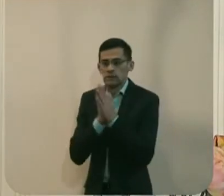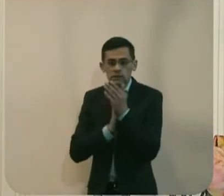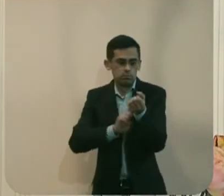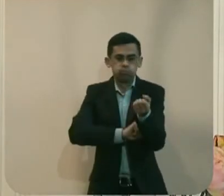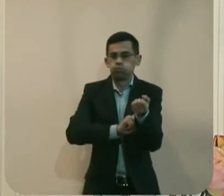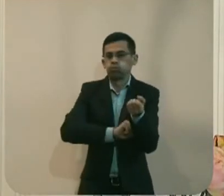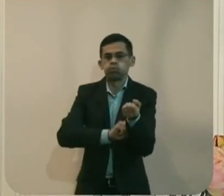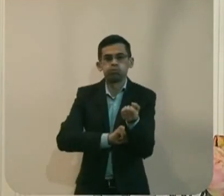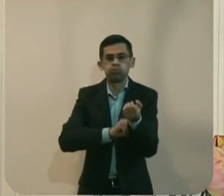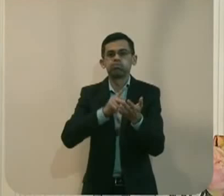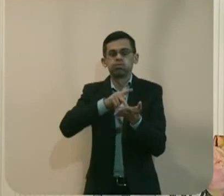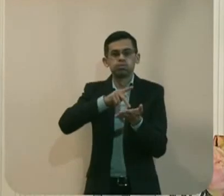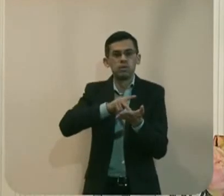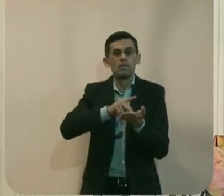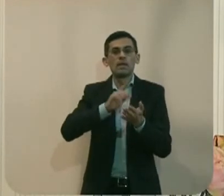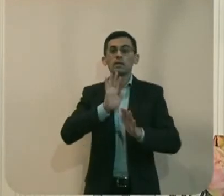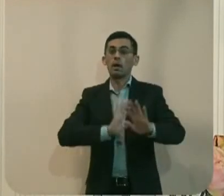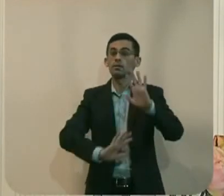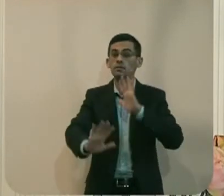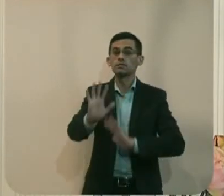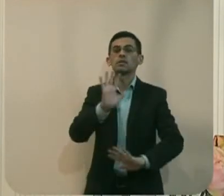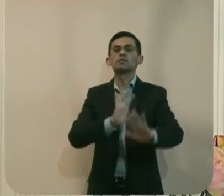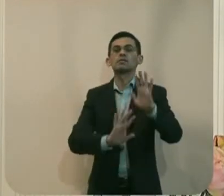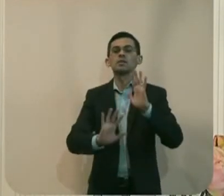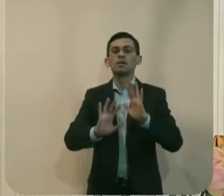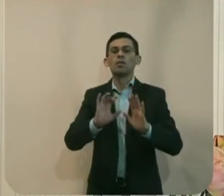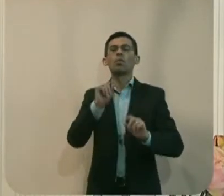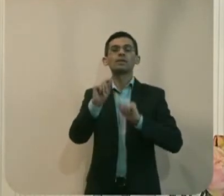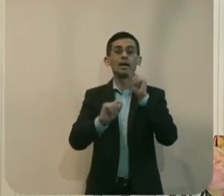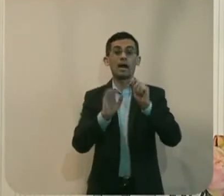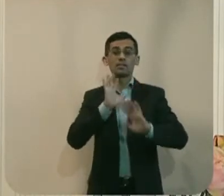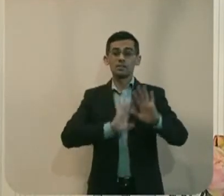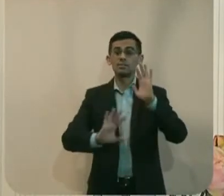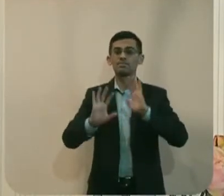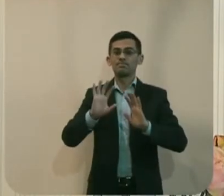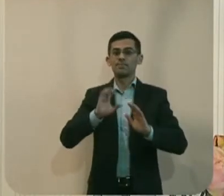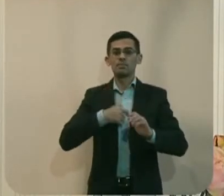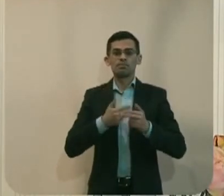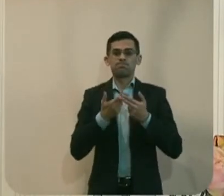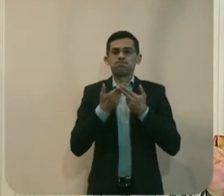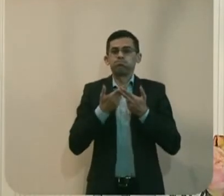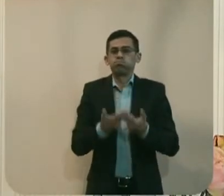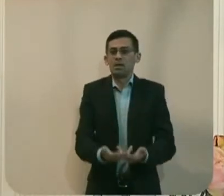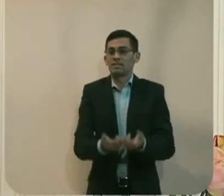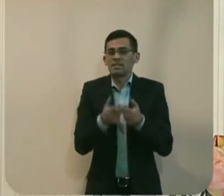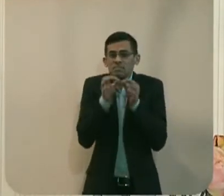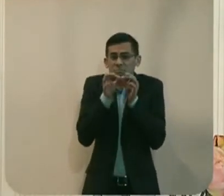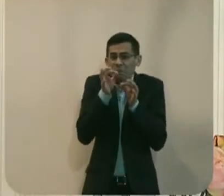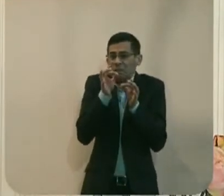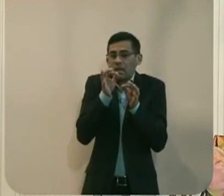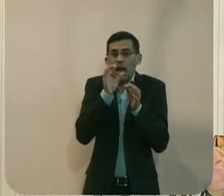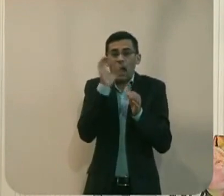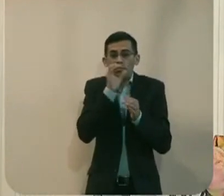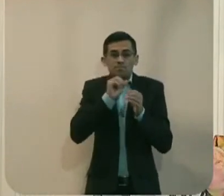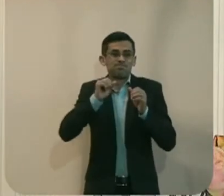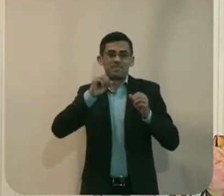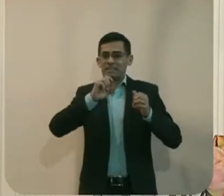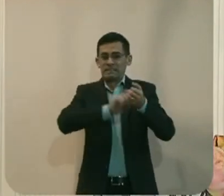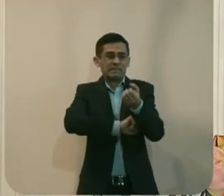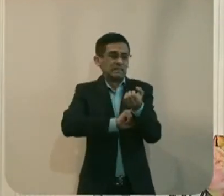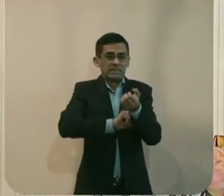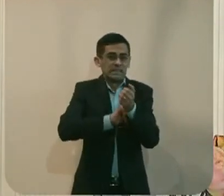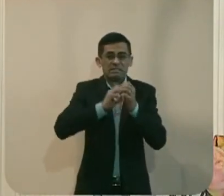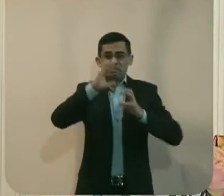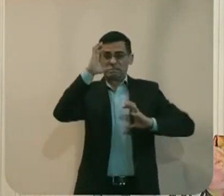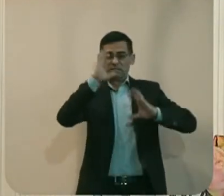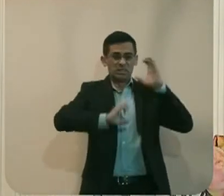nervoso e às vezes a capacidade, né, de paciência fica tão pequenininha. A gente chama isso